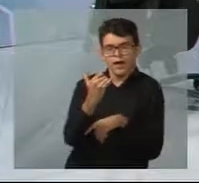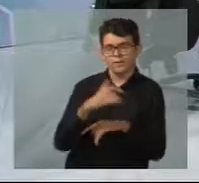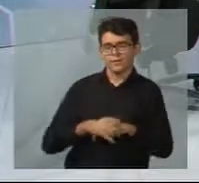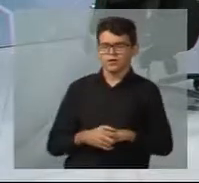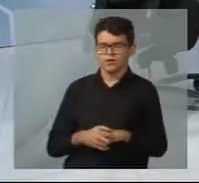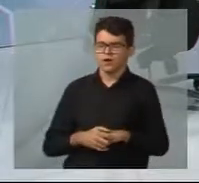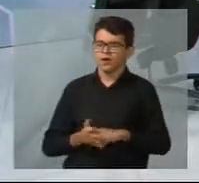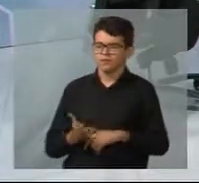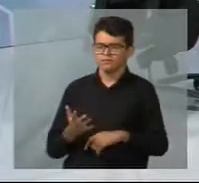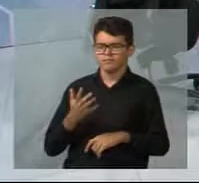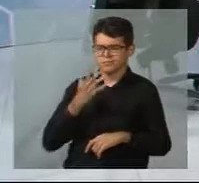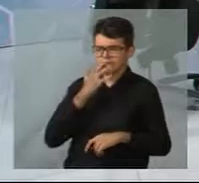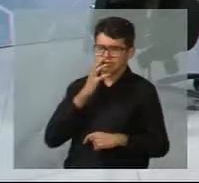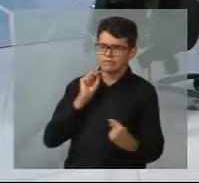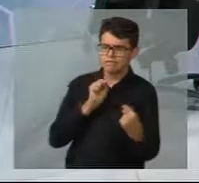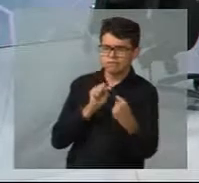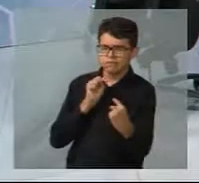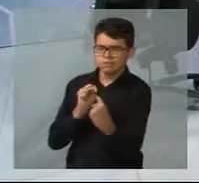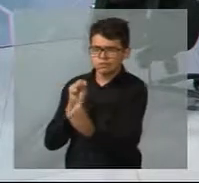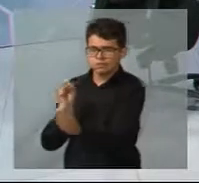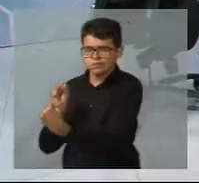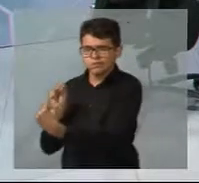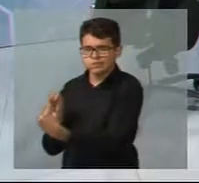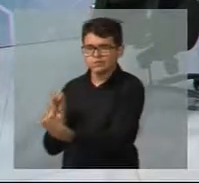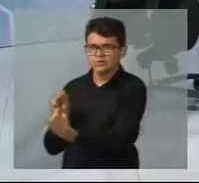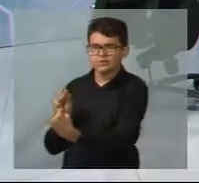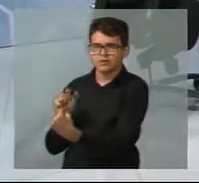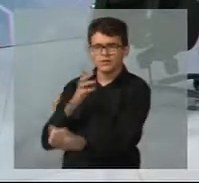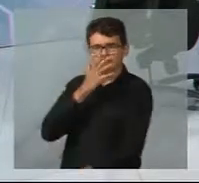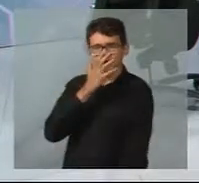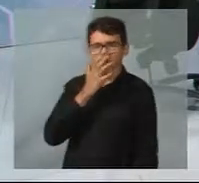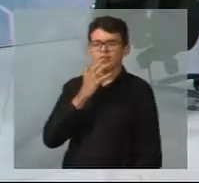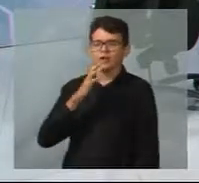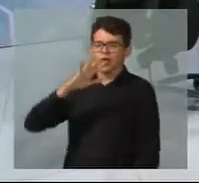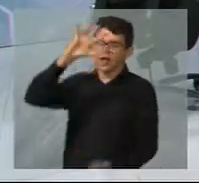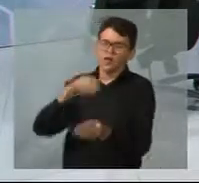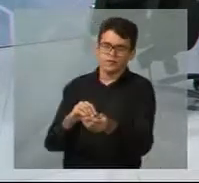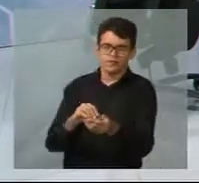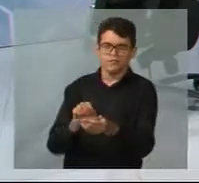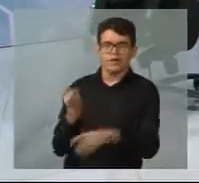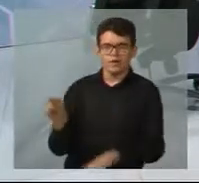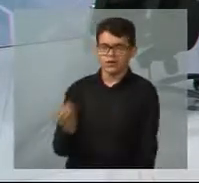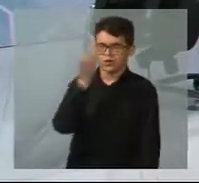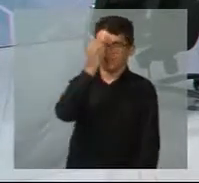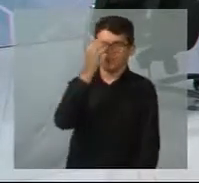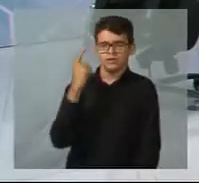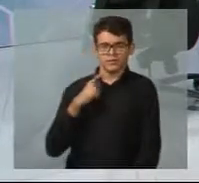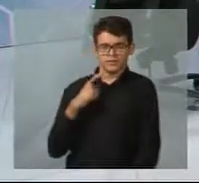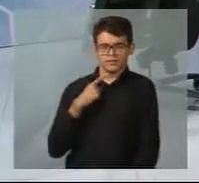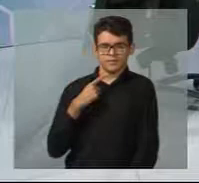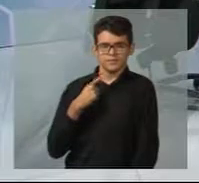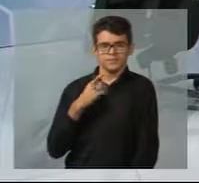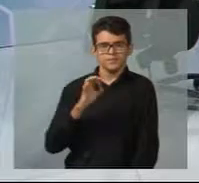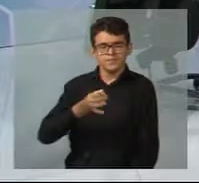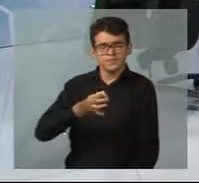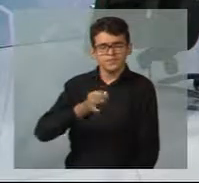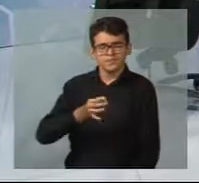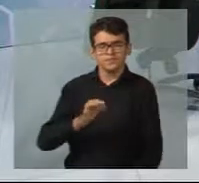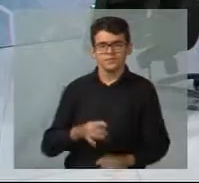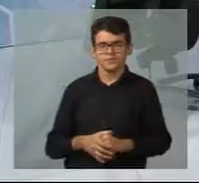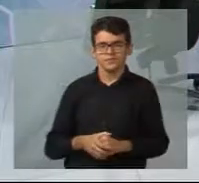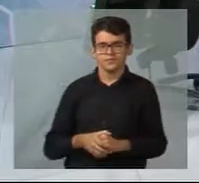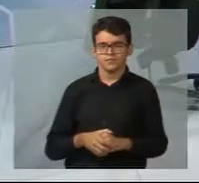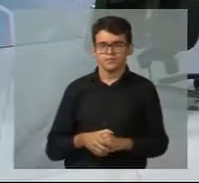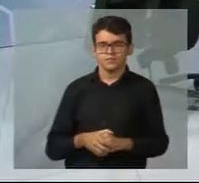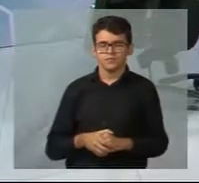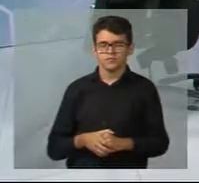certo, fatos e evidências. Esse conjunto de fatos para formar essa obra que você gosta. Então você Aquilo chega... que você chamou de